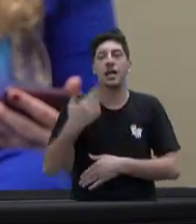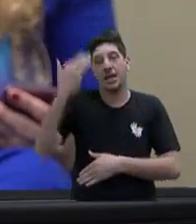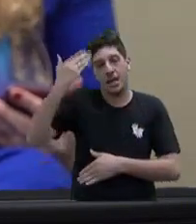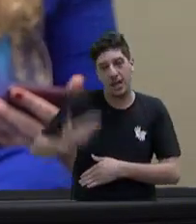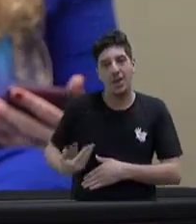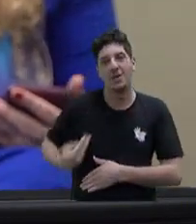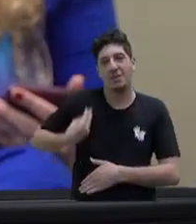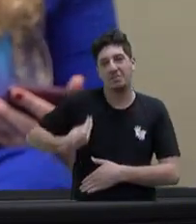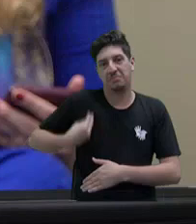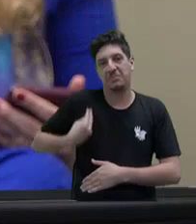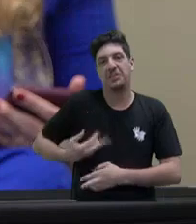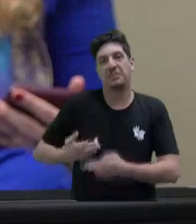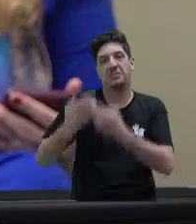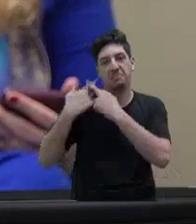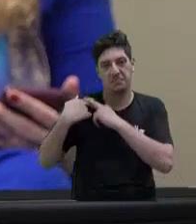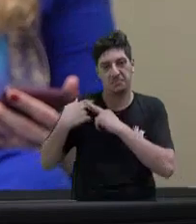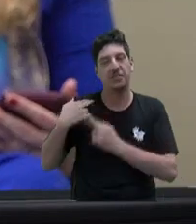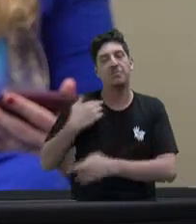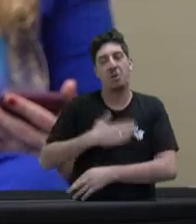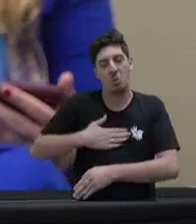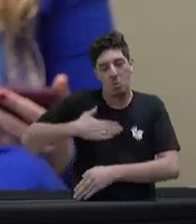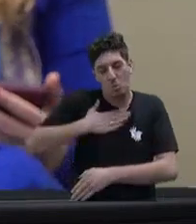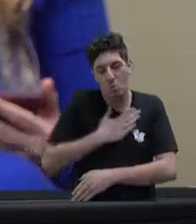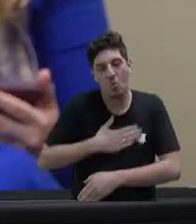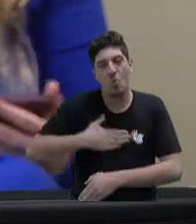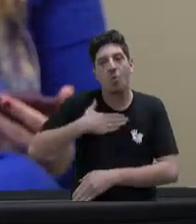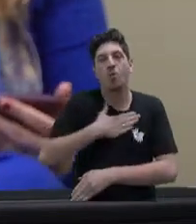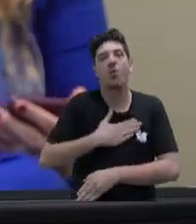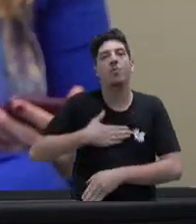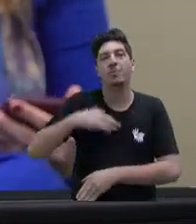da questão do turismo, da cultura, como fator de